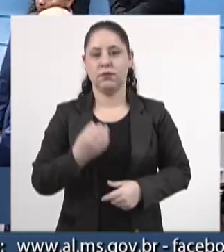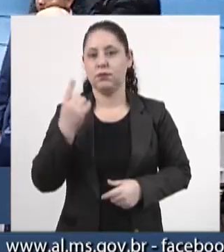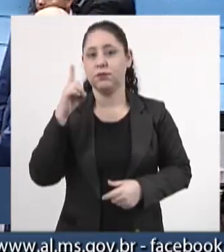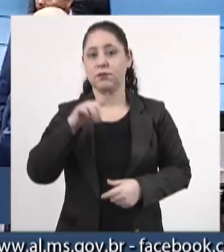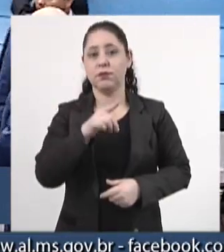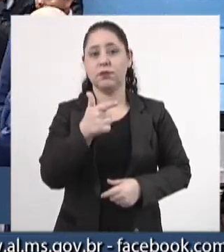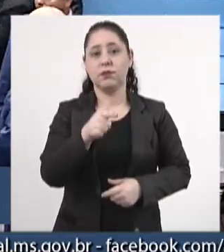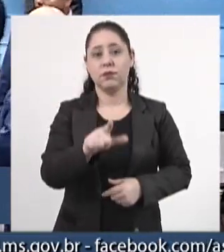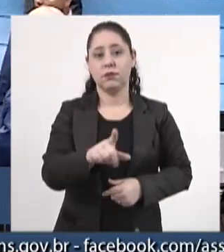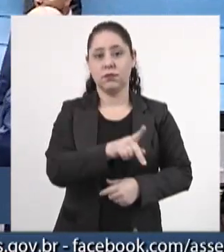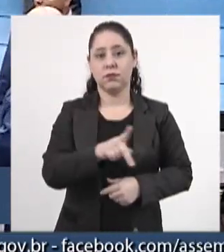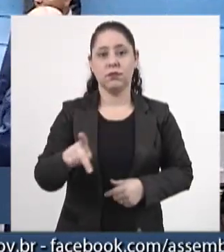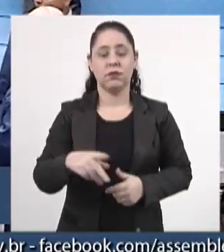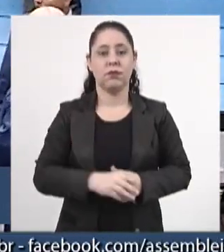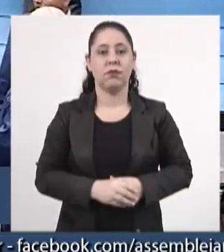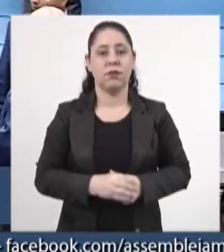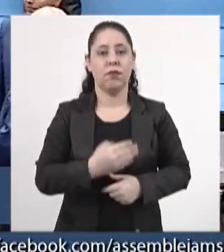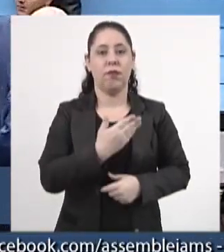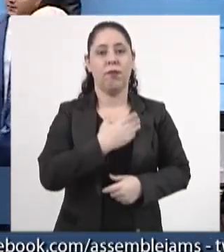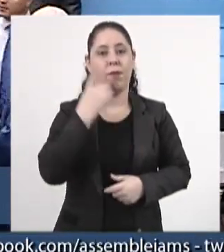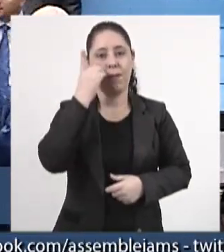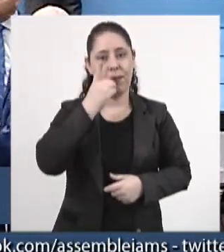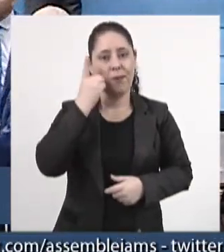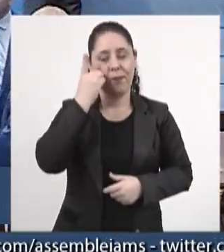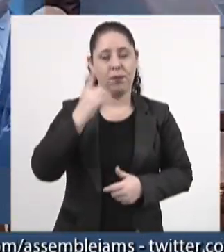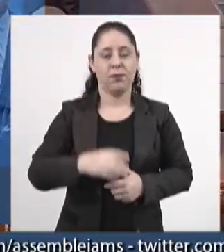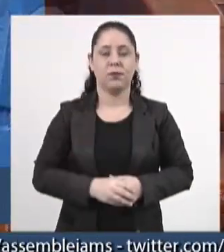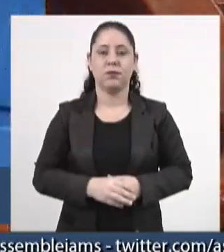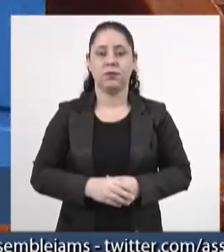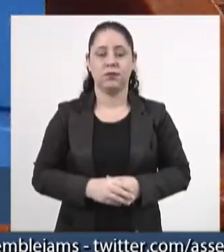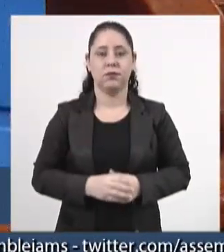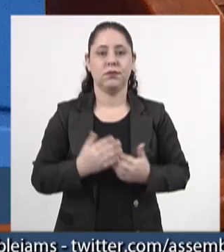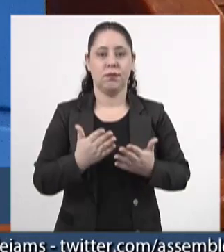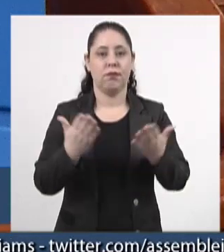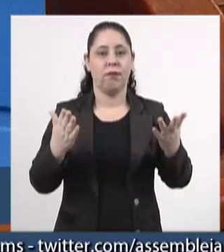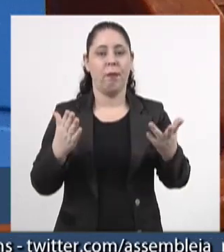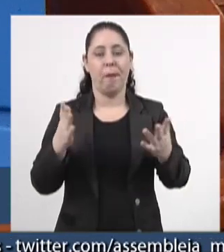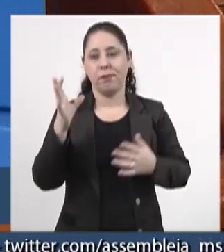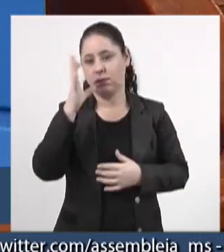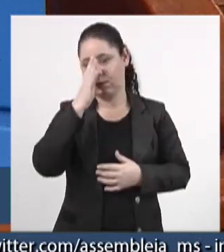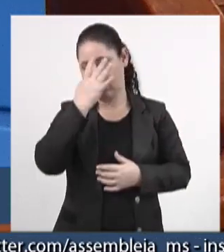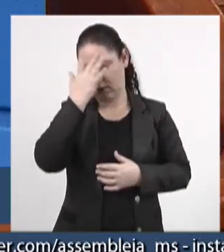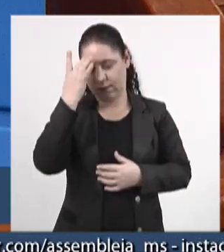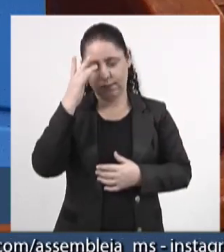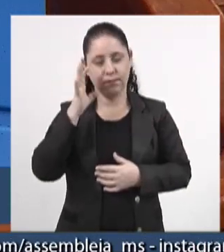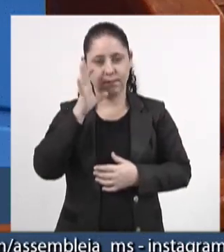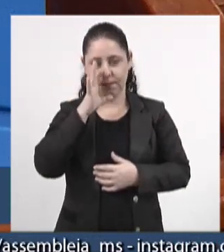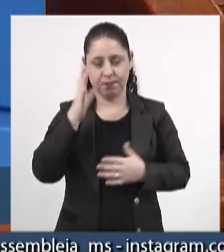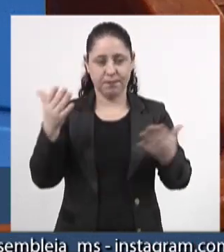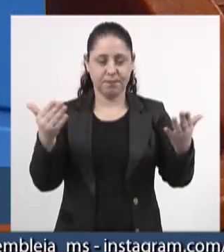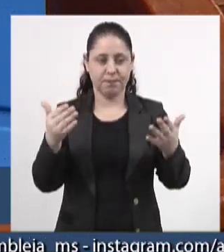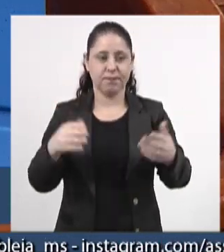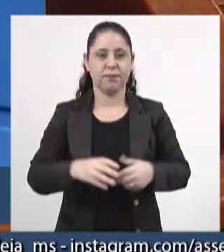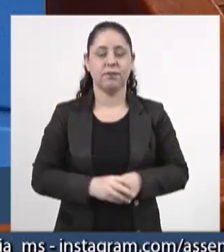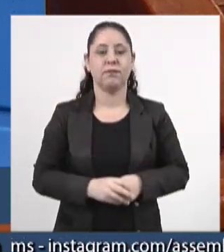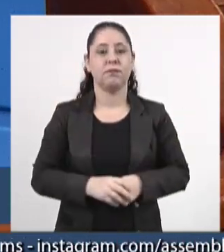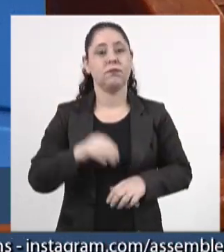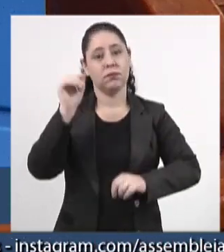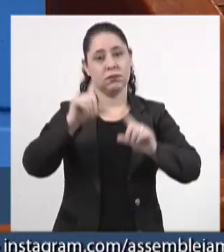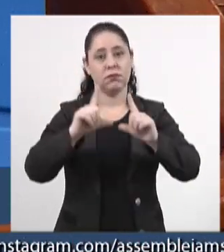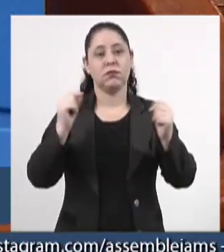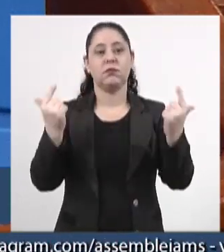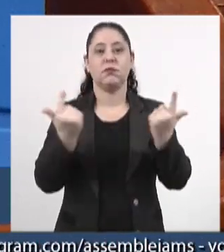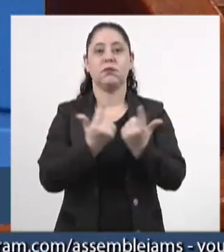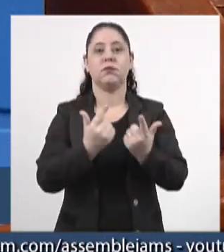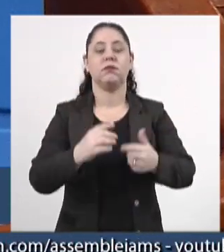Bom dia mais uma vez, presidente, colegas parlamentares, deputadas, público que nos acompanha aqui hoje, também pela TV